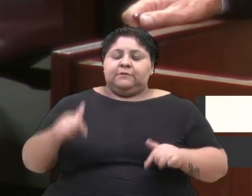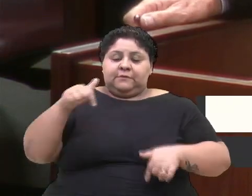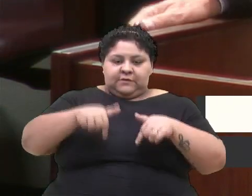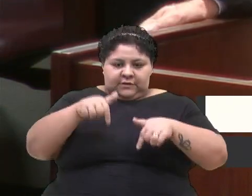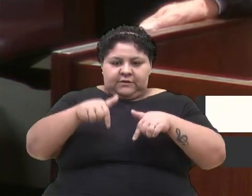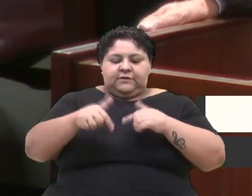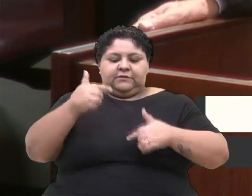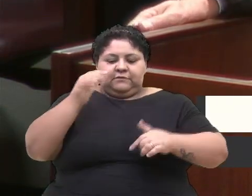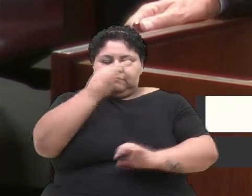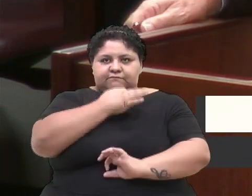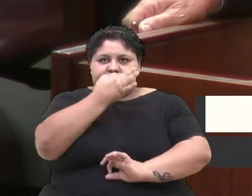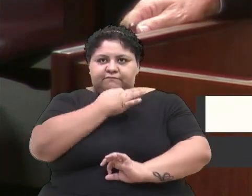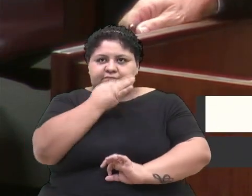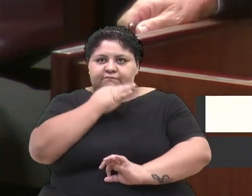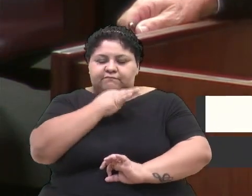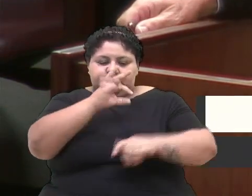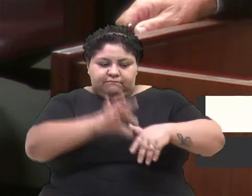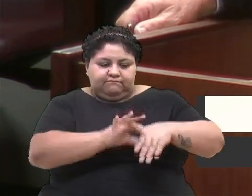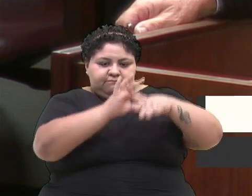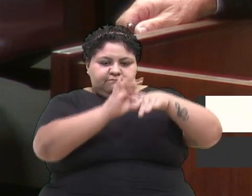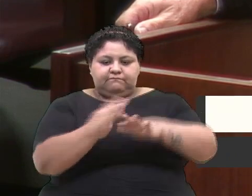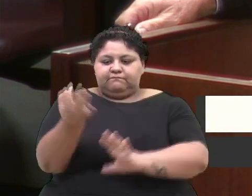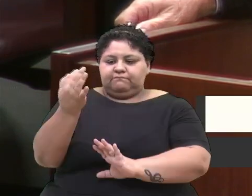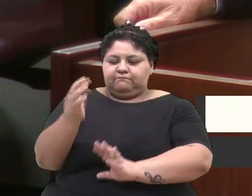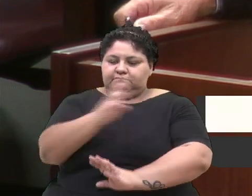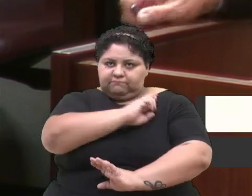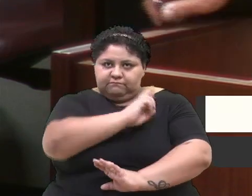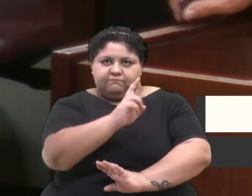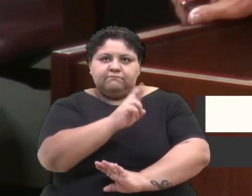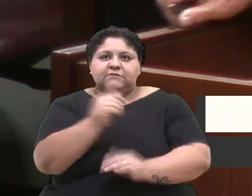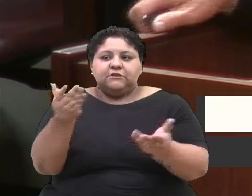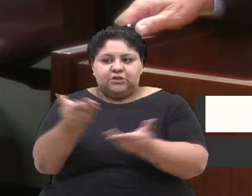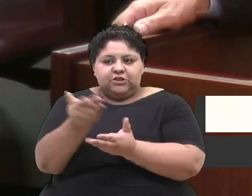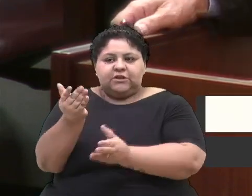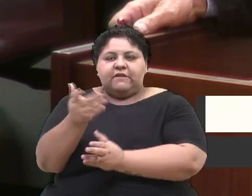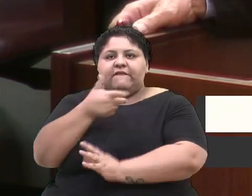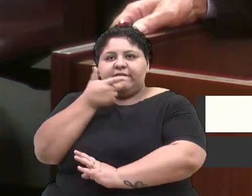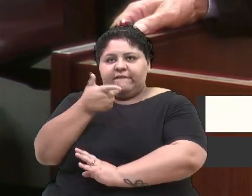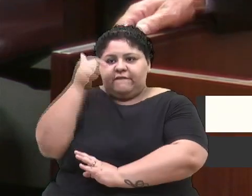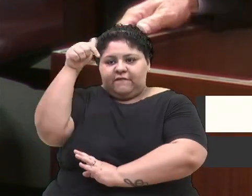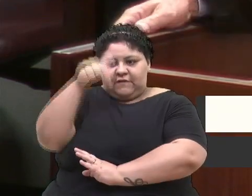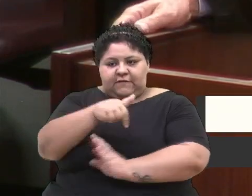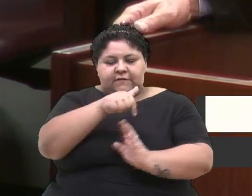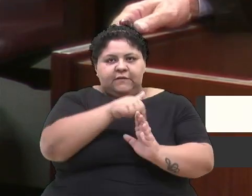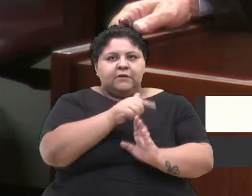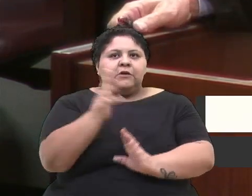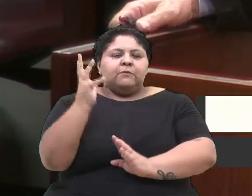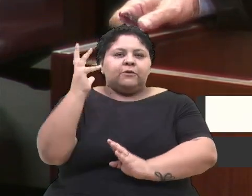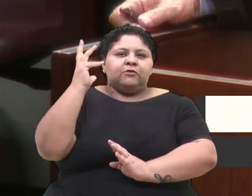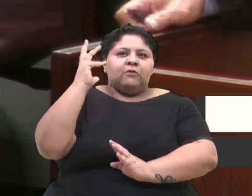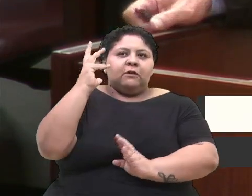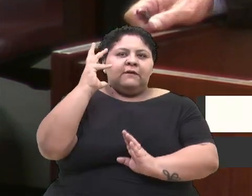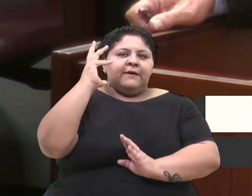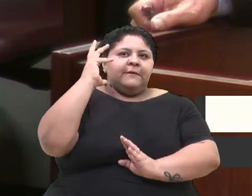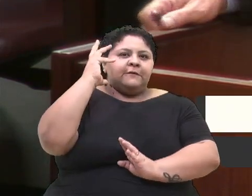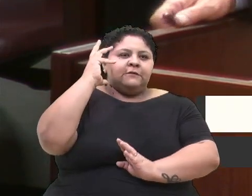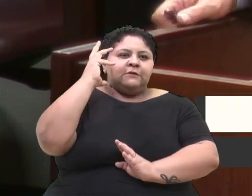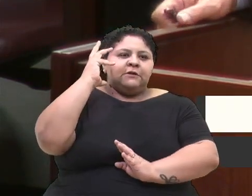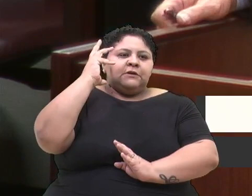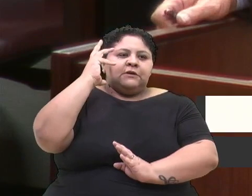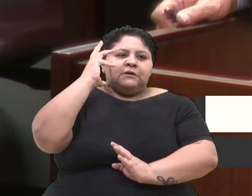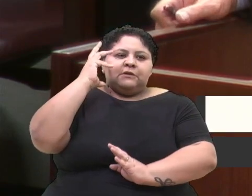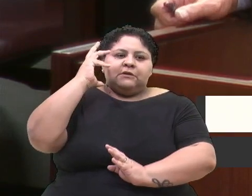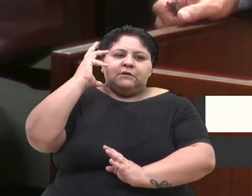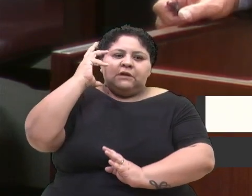Caxias, autoridades e representantes já nominadas neste protocolo. É com muita alegria